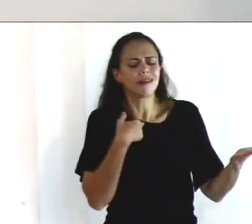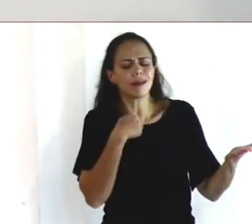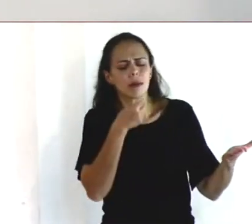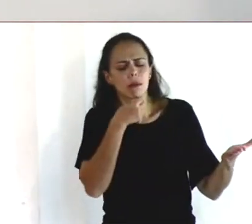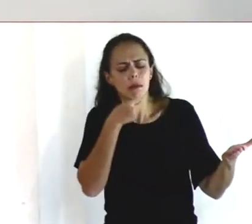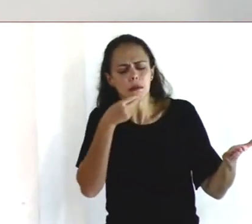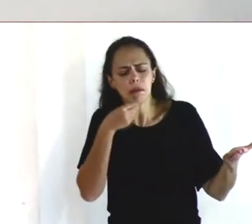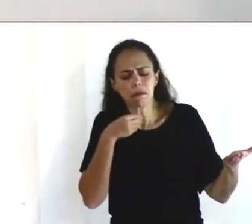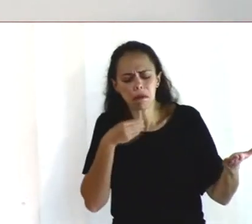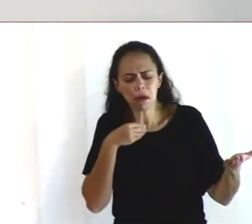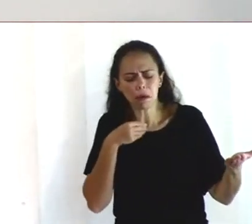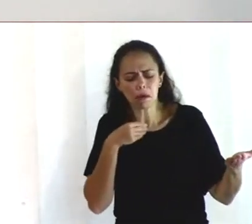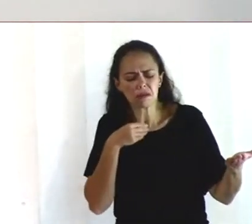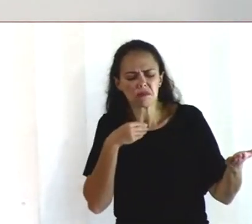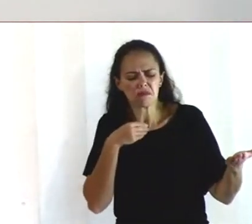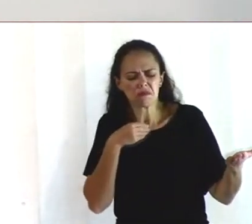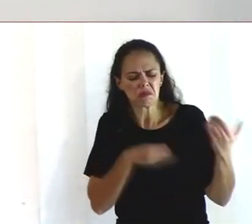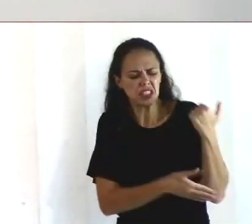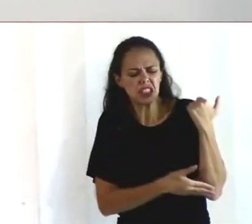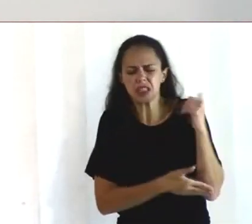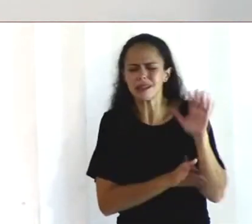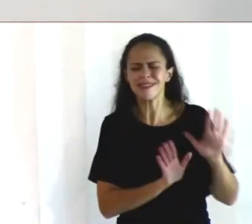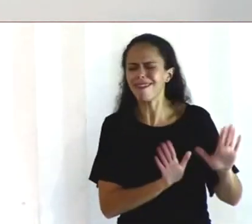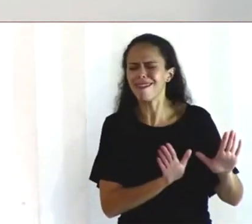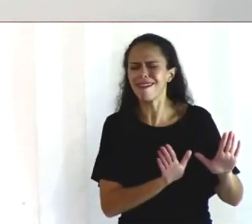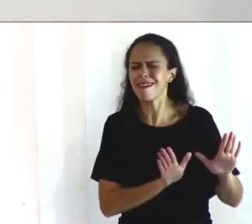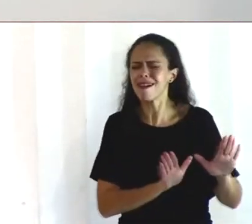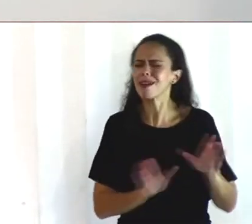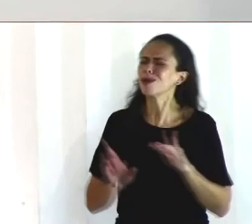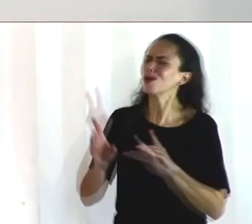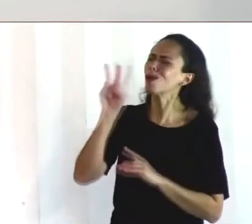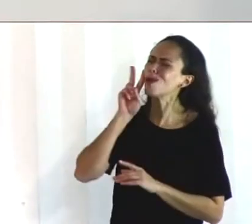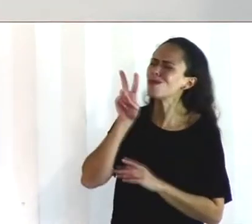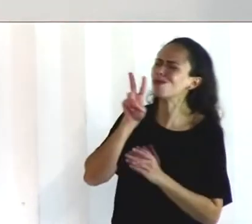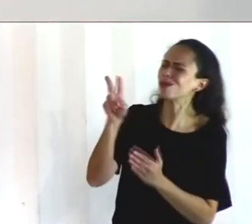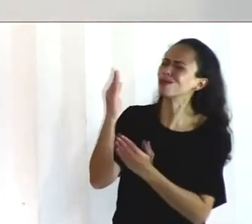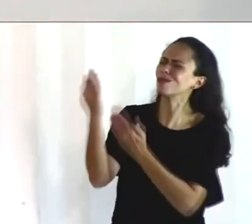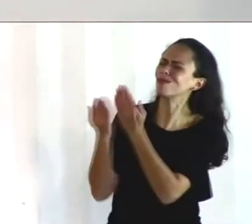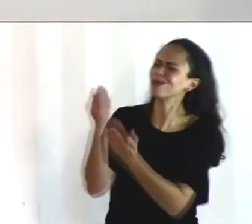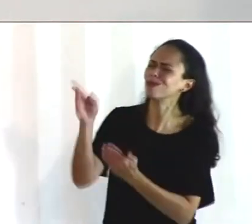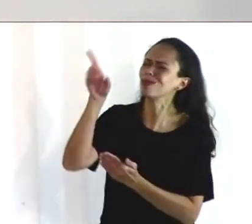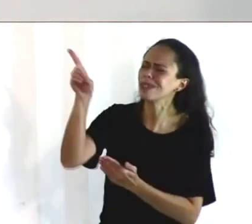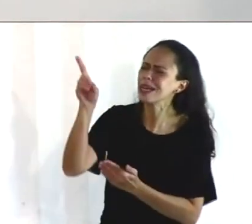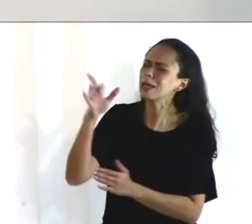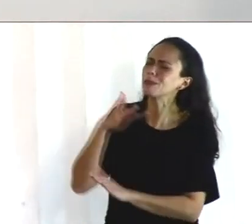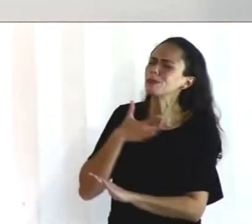nessa noite, eu peço, tem misericórdia, Senhor. Tem misericórdia como o Senhor